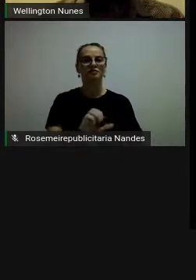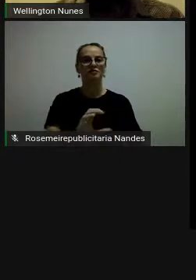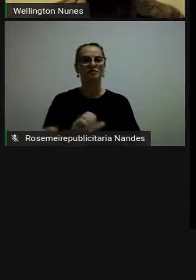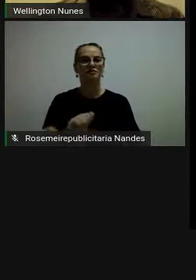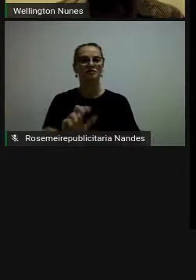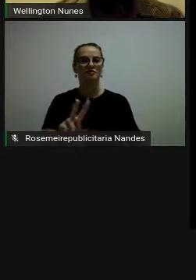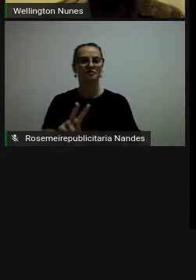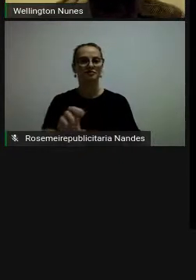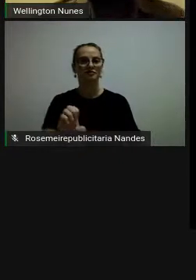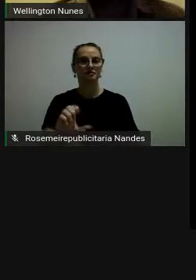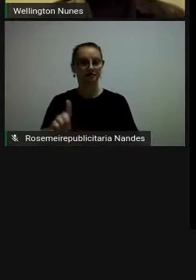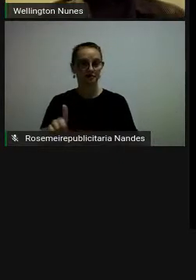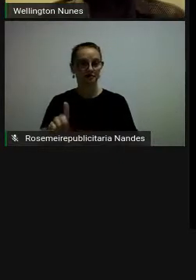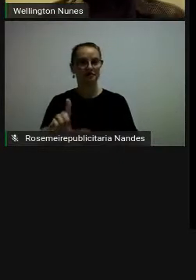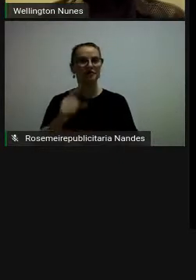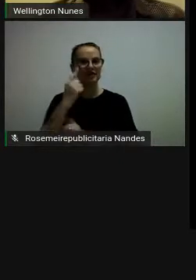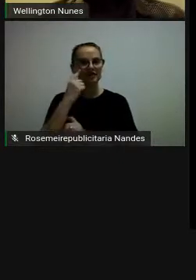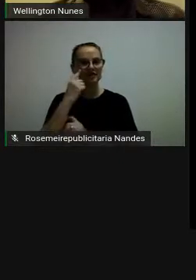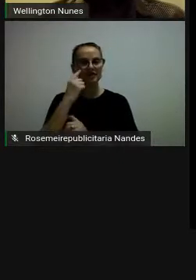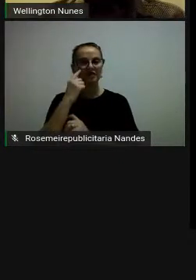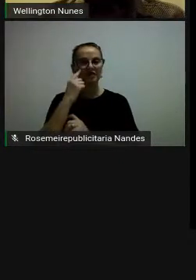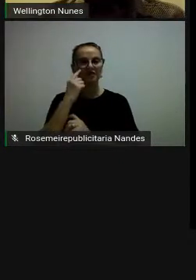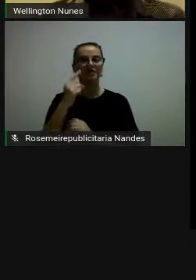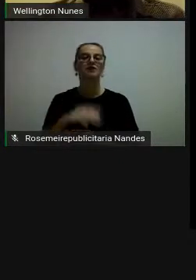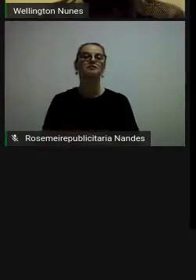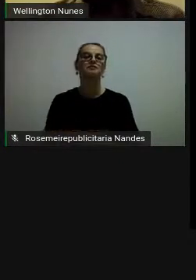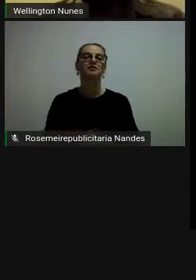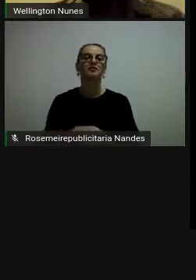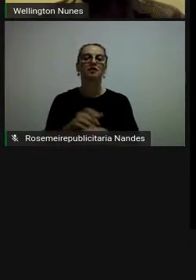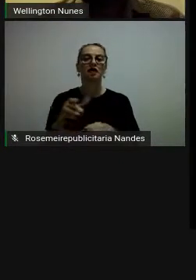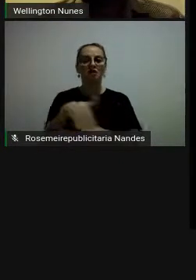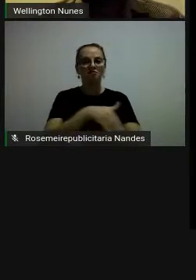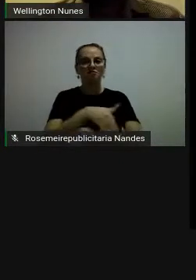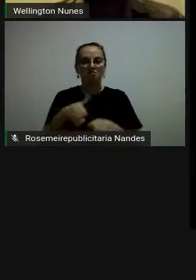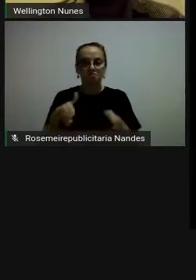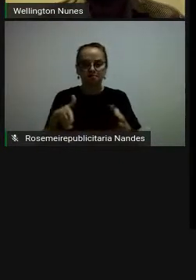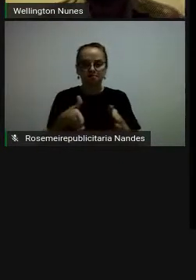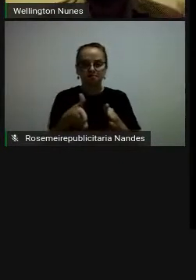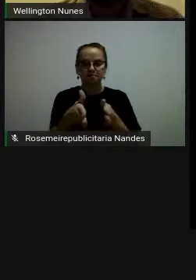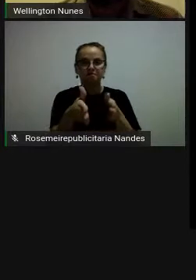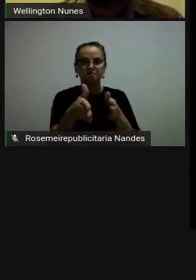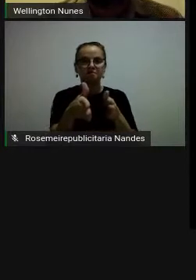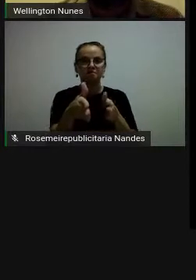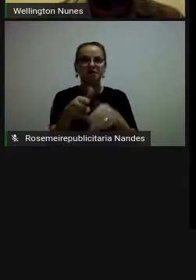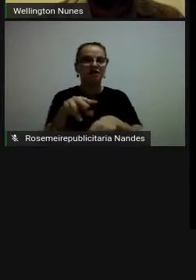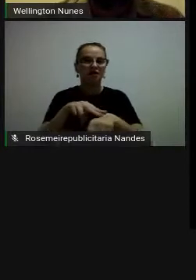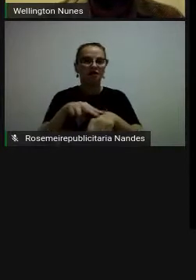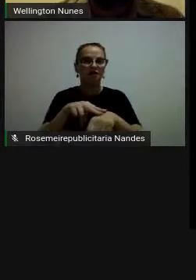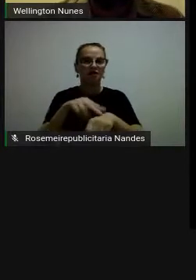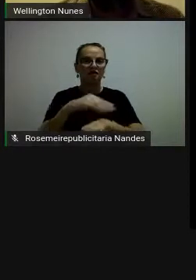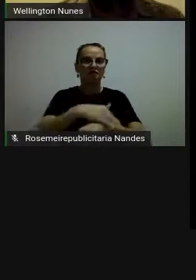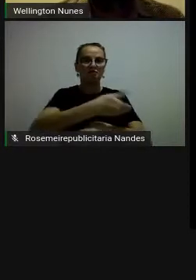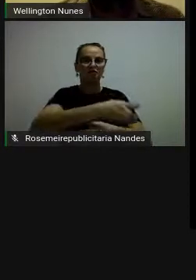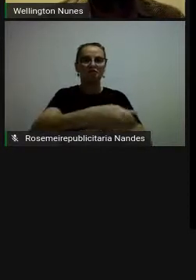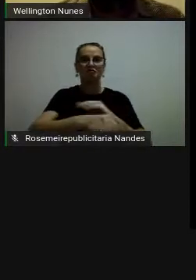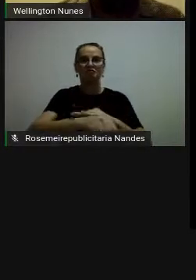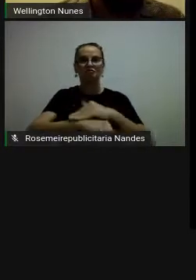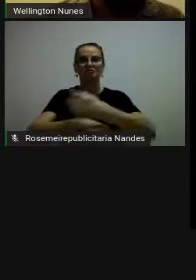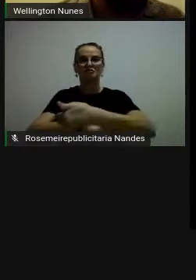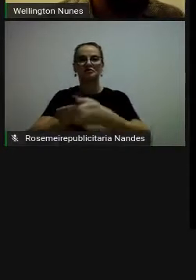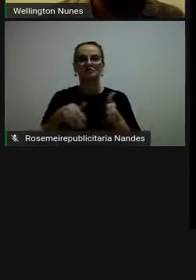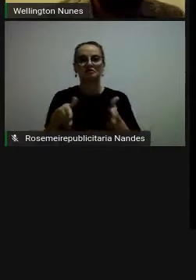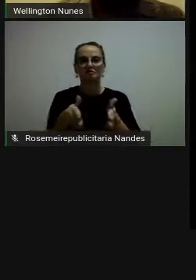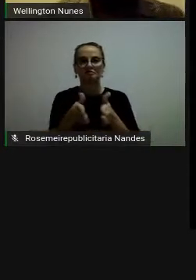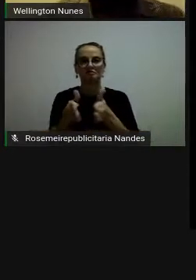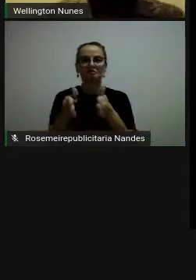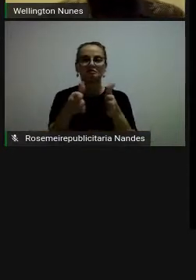margens e o rio vai ficando cada vez mais raso. Então, pelo auxílio da imagem de satélite de alta resolução,